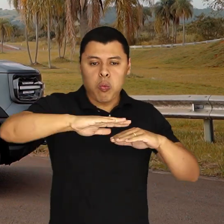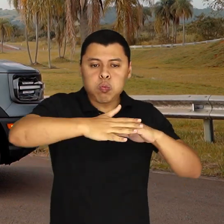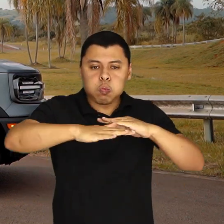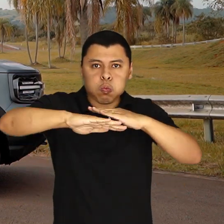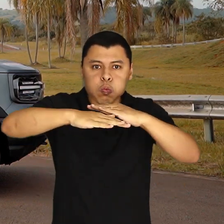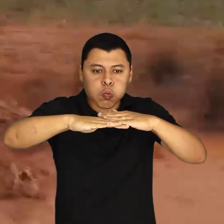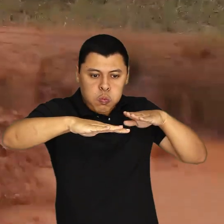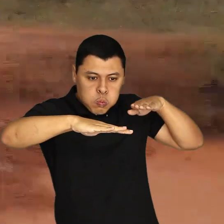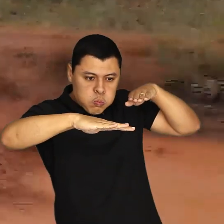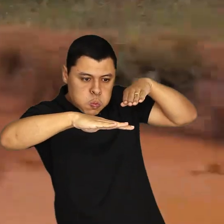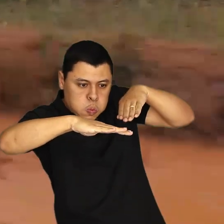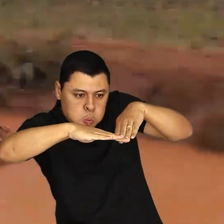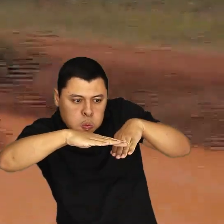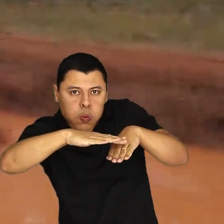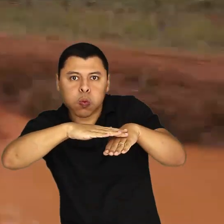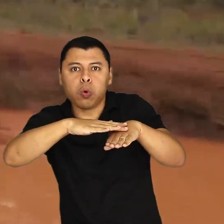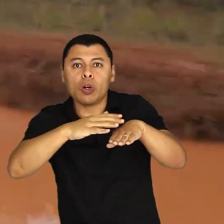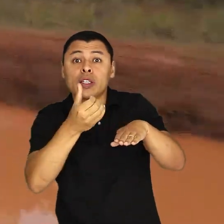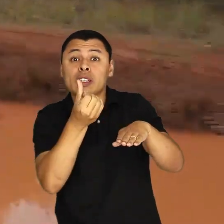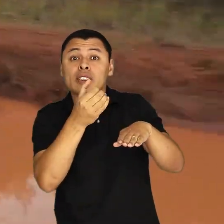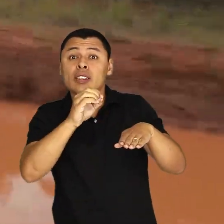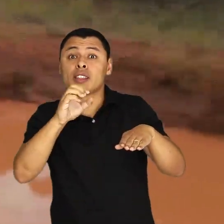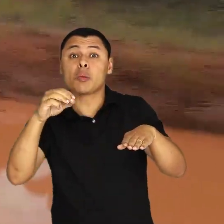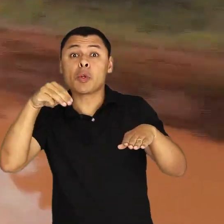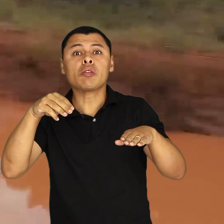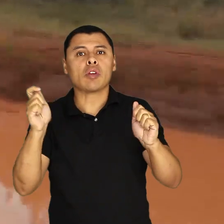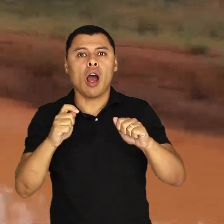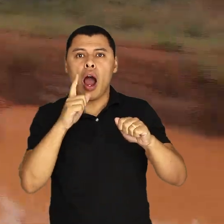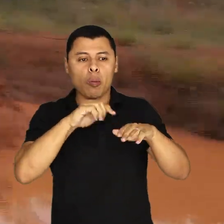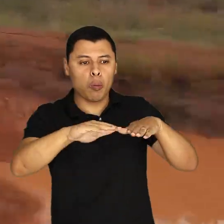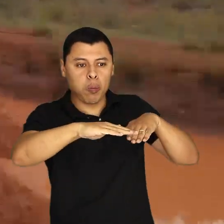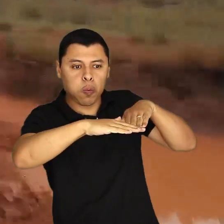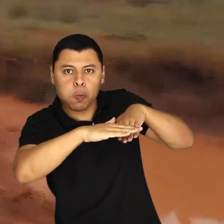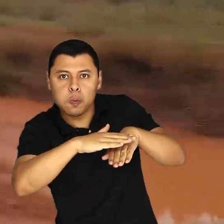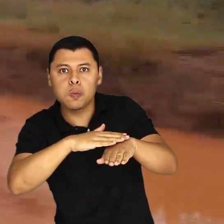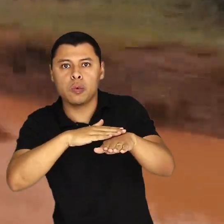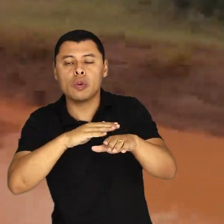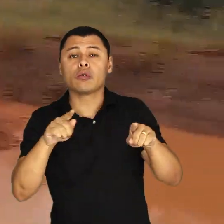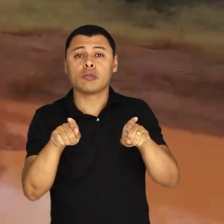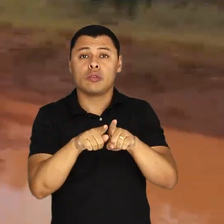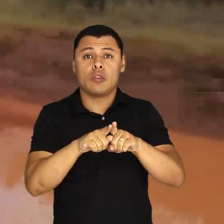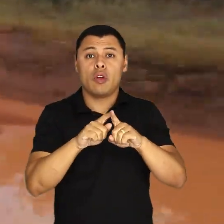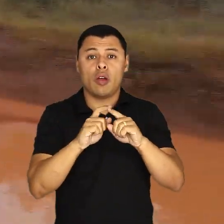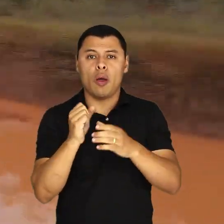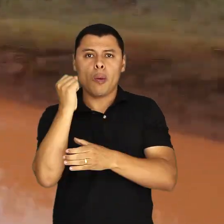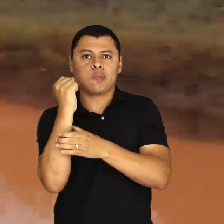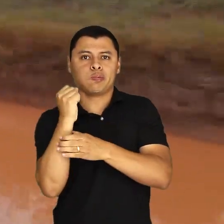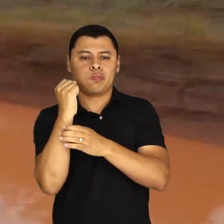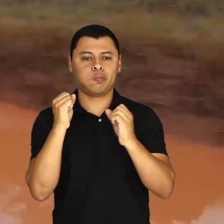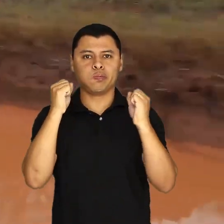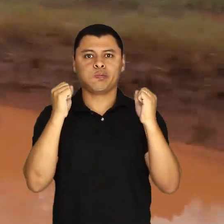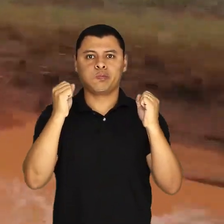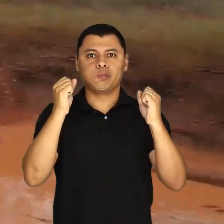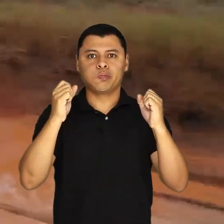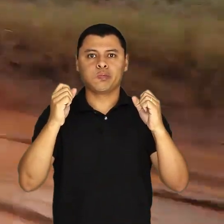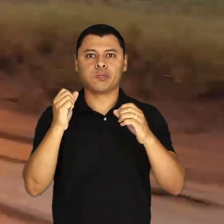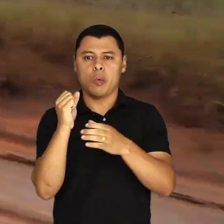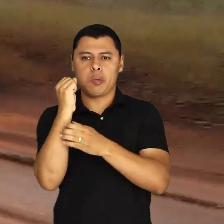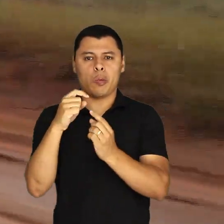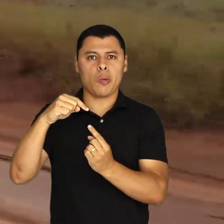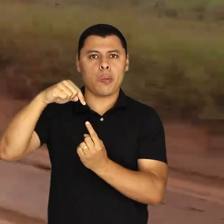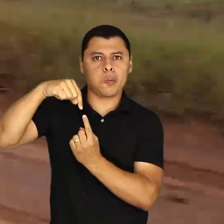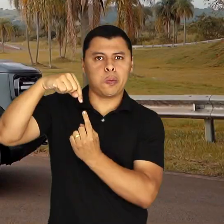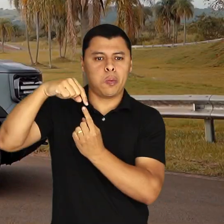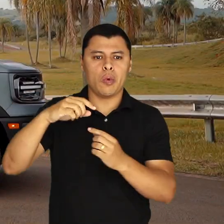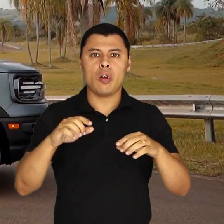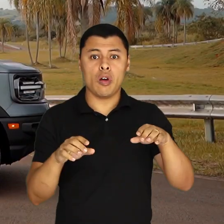falando de mais de meio metro, 600 milímetros de capacidade de imersão. E o curso de suspensão é muito boa também para um veículo com suspensão do tipo McPherson